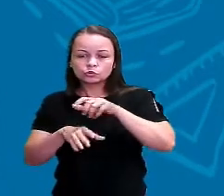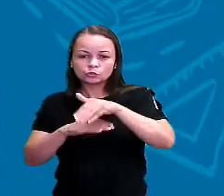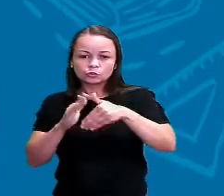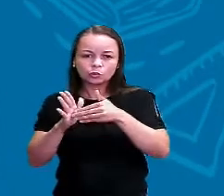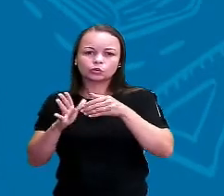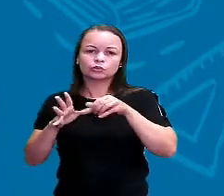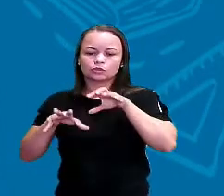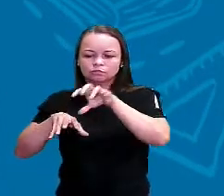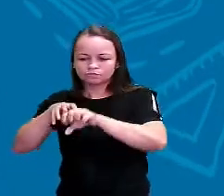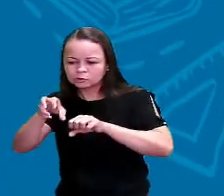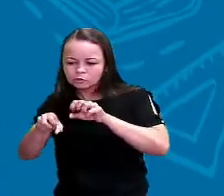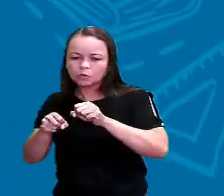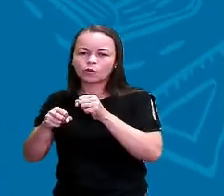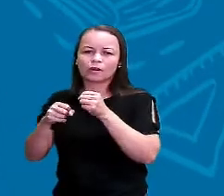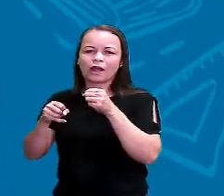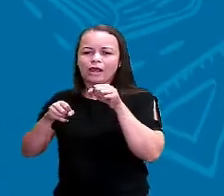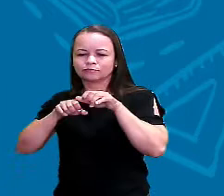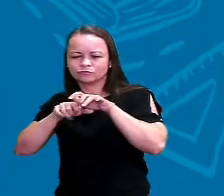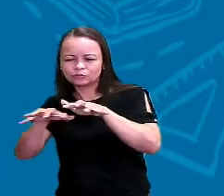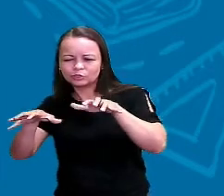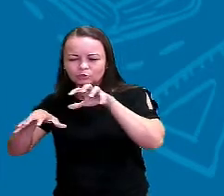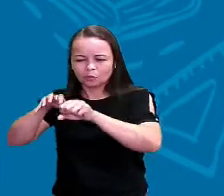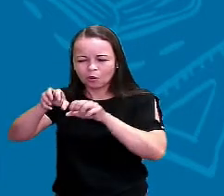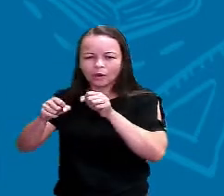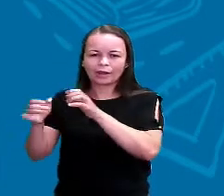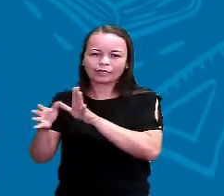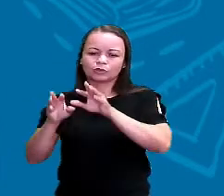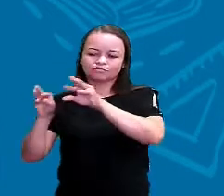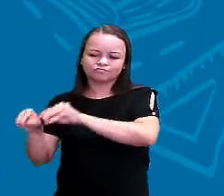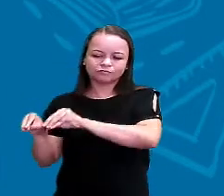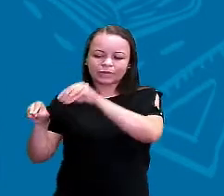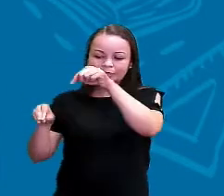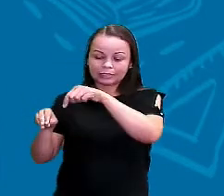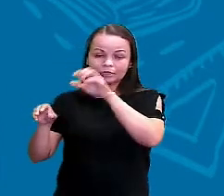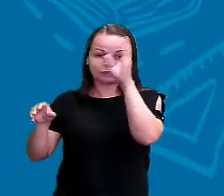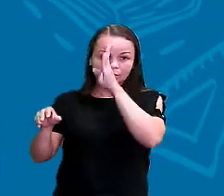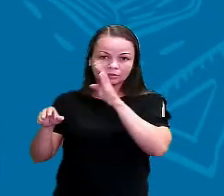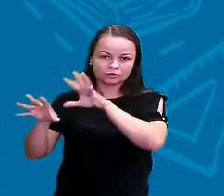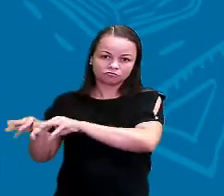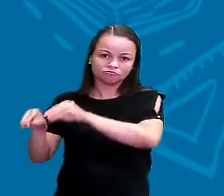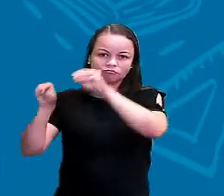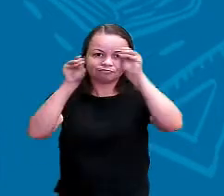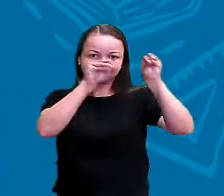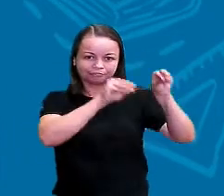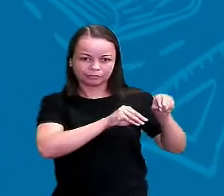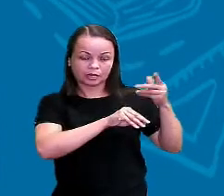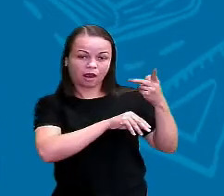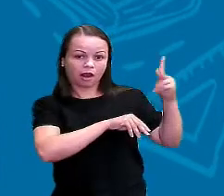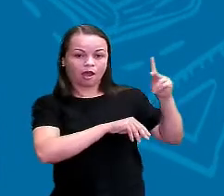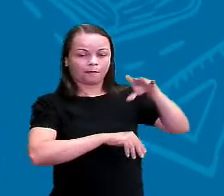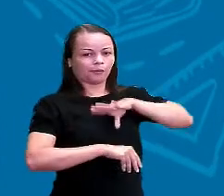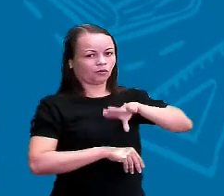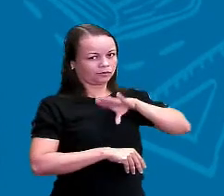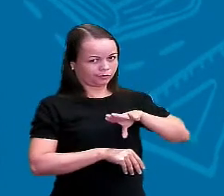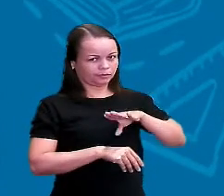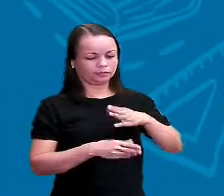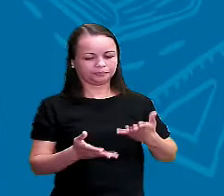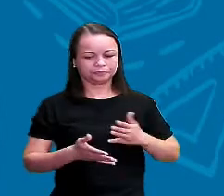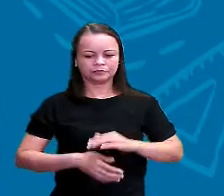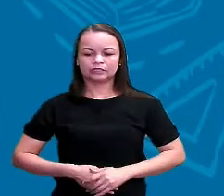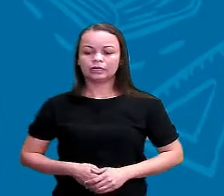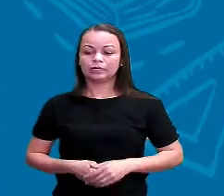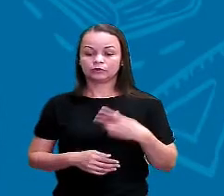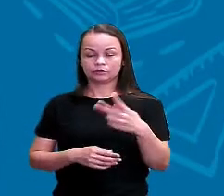aqui, era tirado e levado para lá, certo? Ó, aí é uma foto de uma caravela bem antiga.